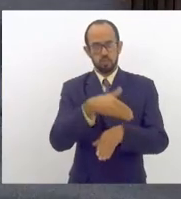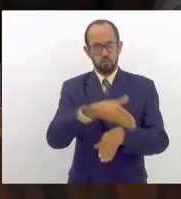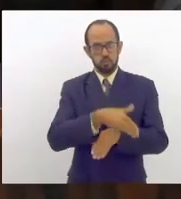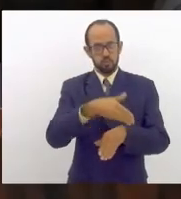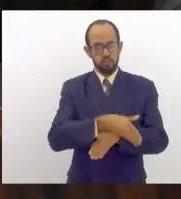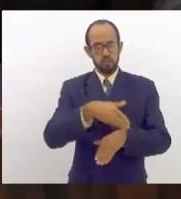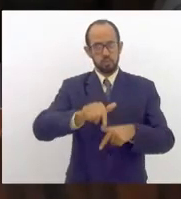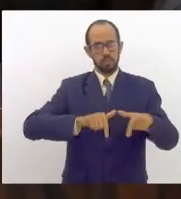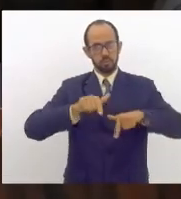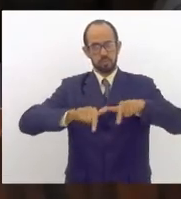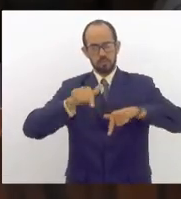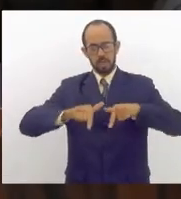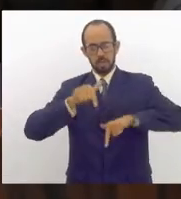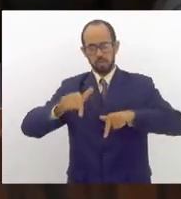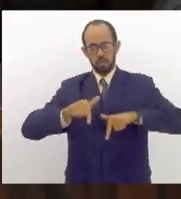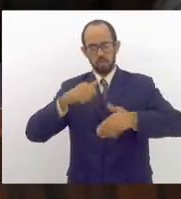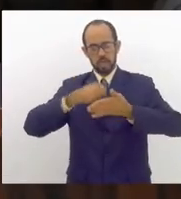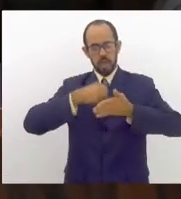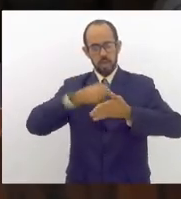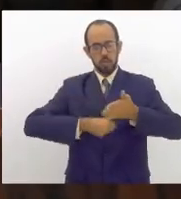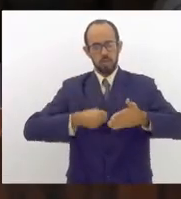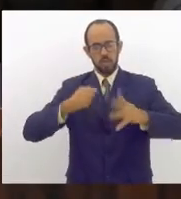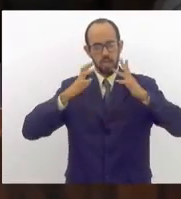trabalhadores da limpeza urbana